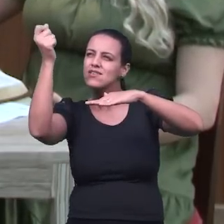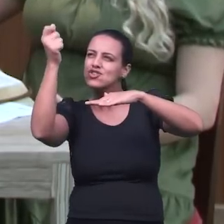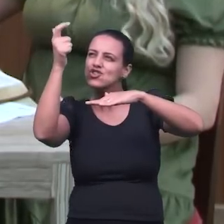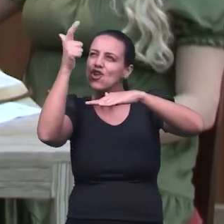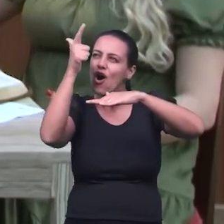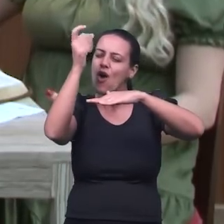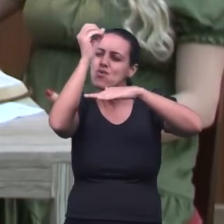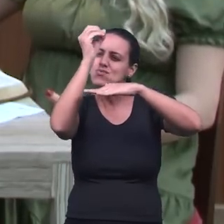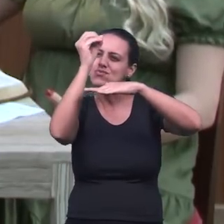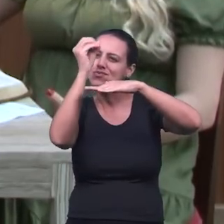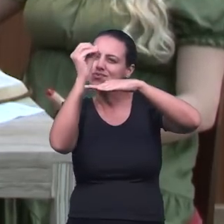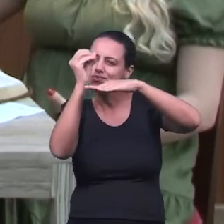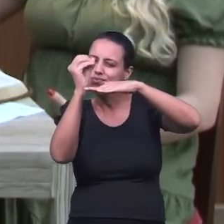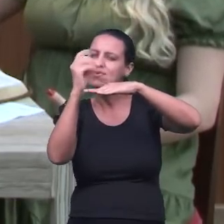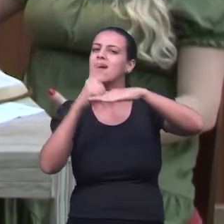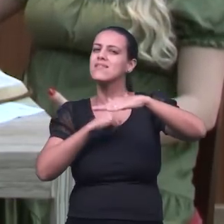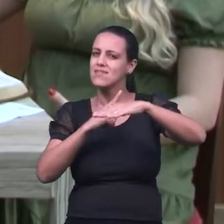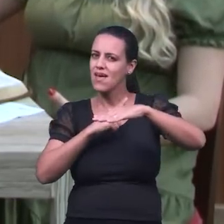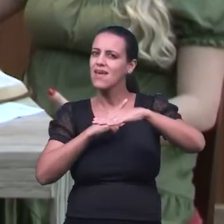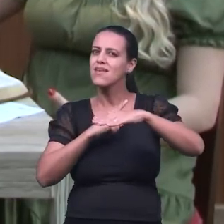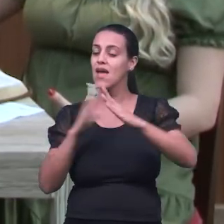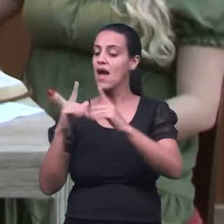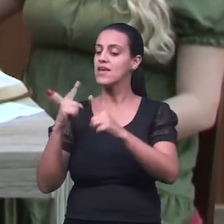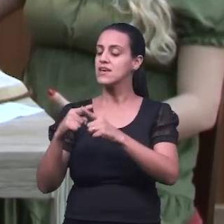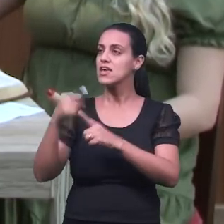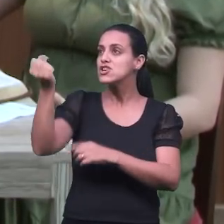quando a igreja ainda desfruta das revelações do Espírito